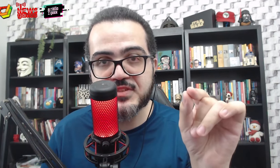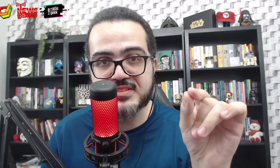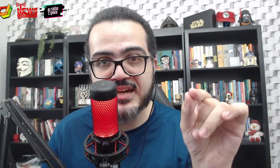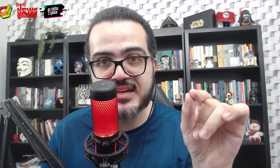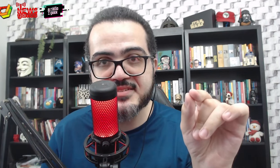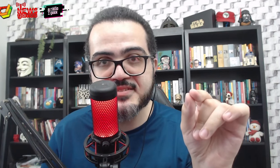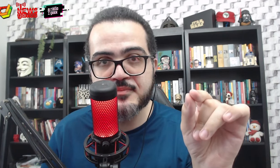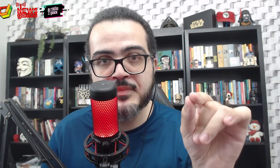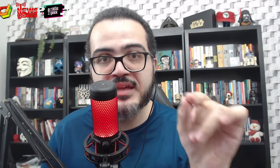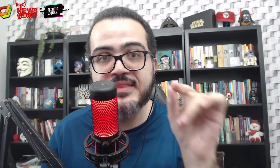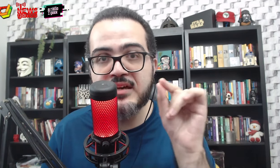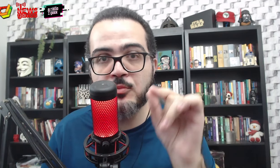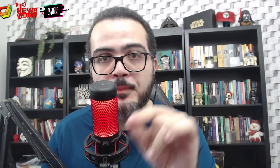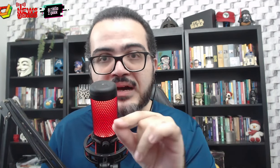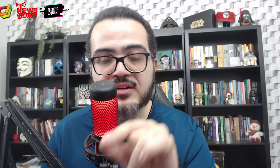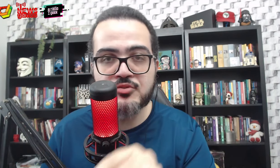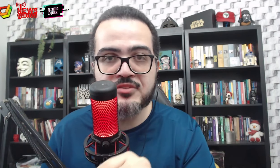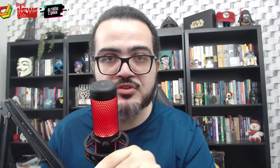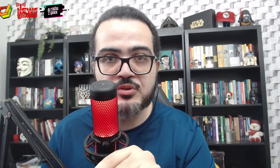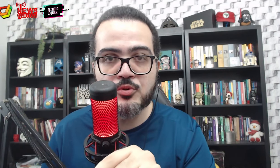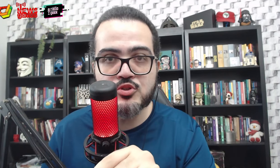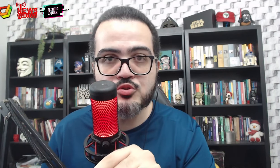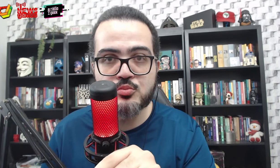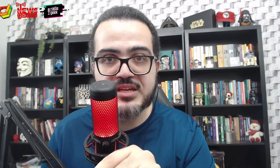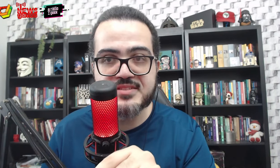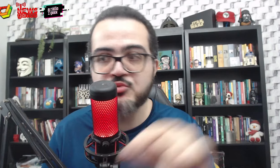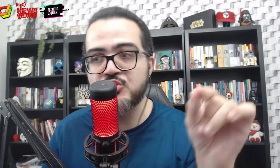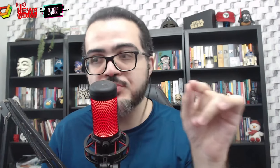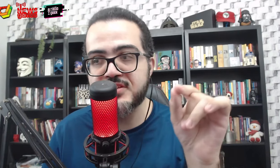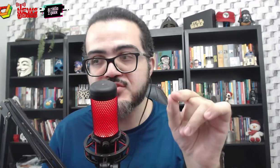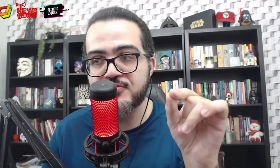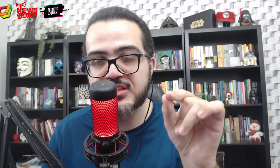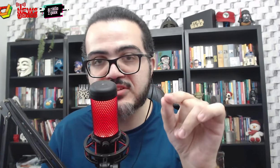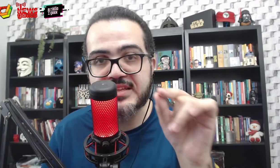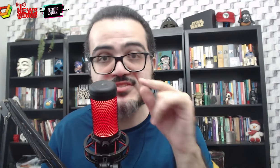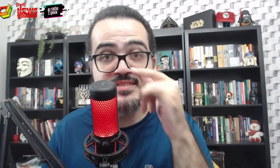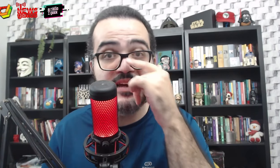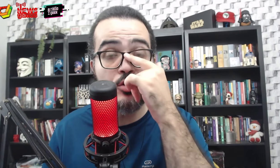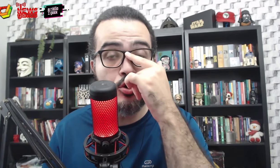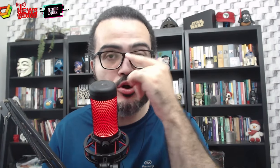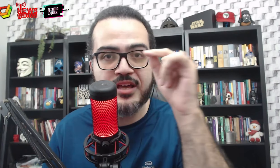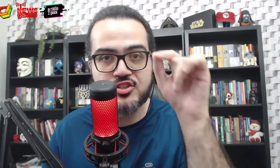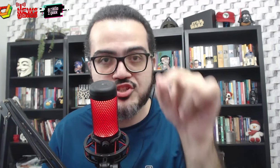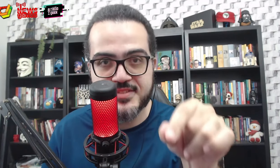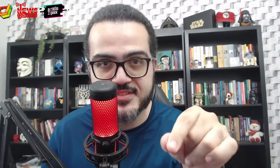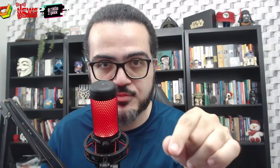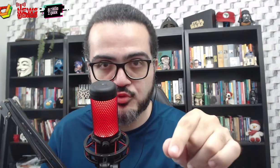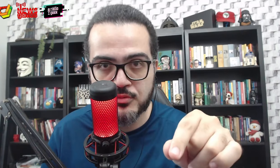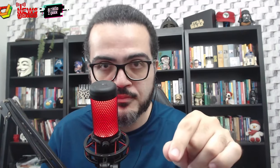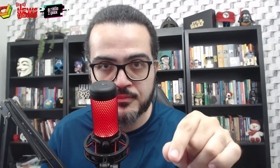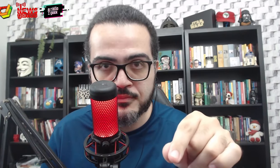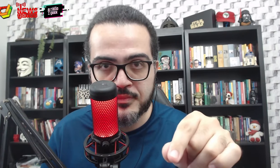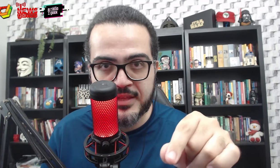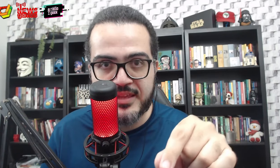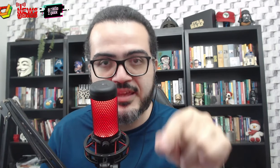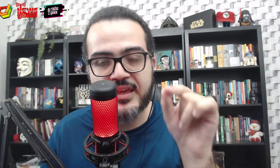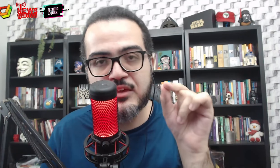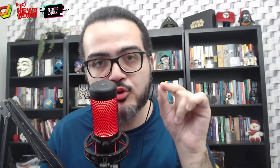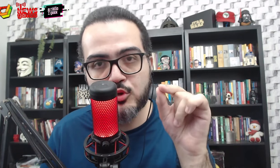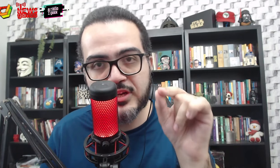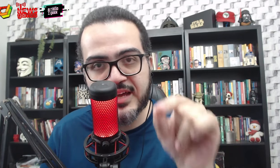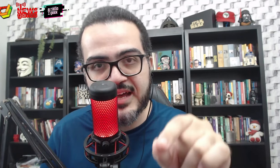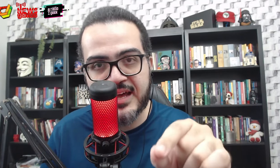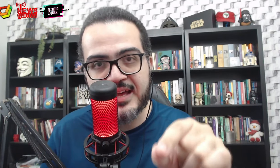paraísos fiscais não pagam devido do Imposto no Brasil e o Ministro Fernando Haddad está corretíssimo